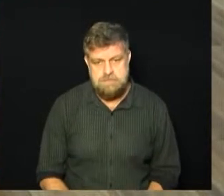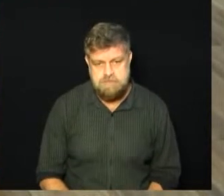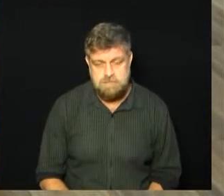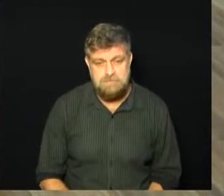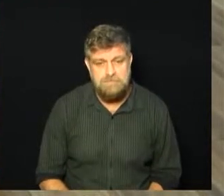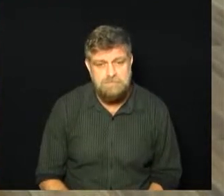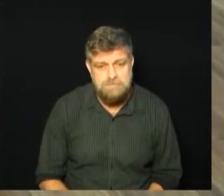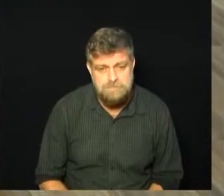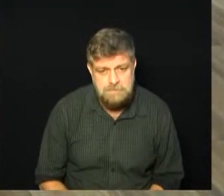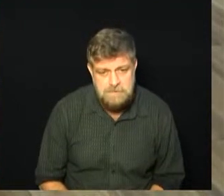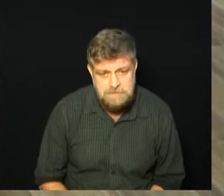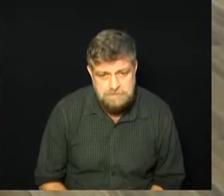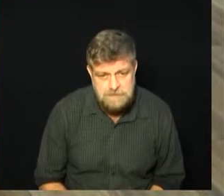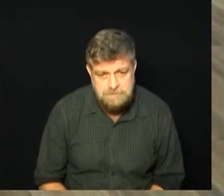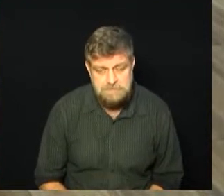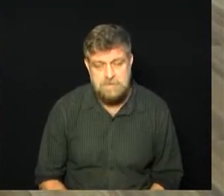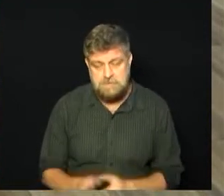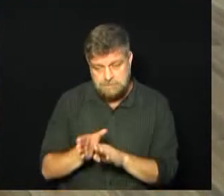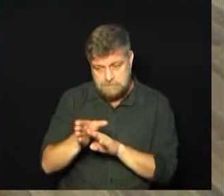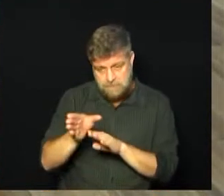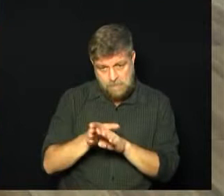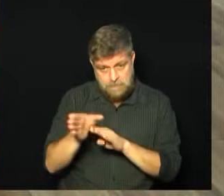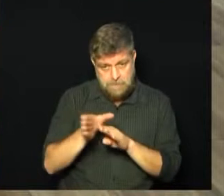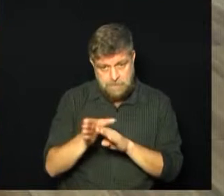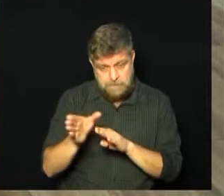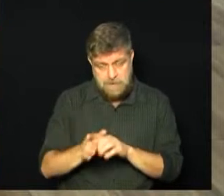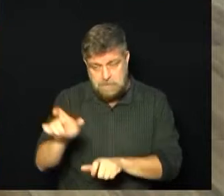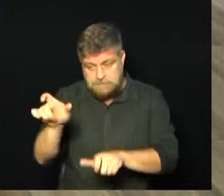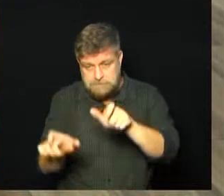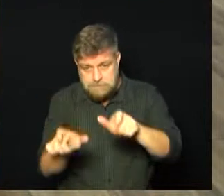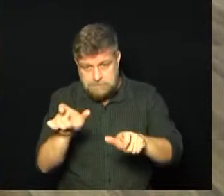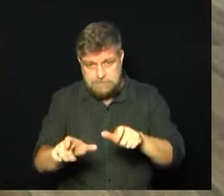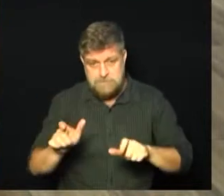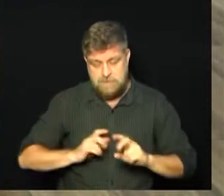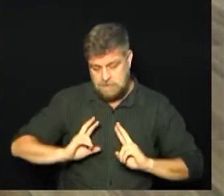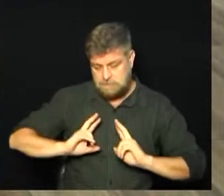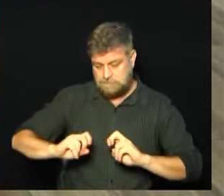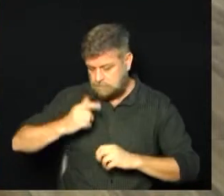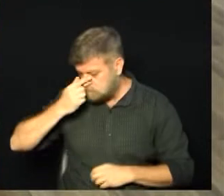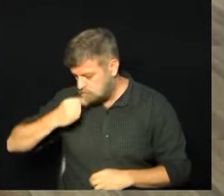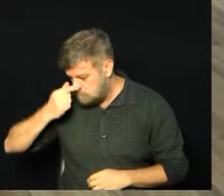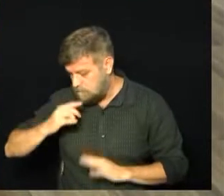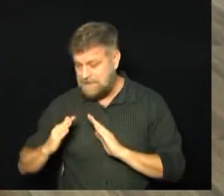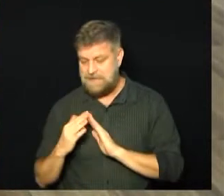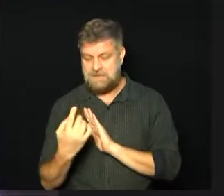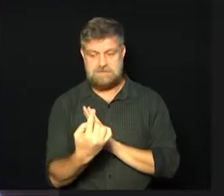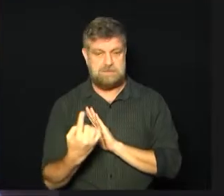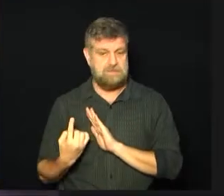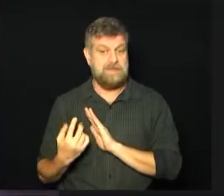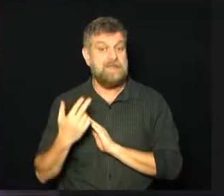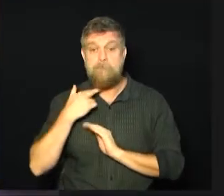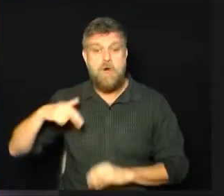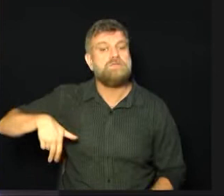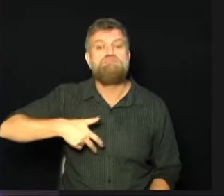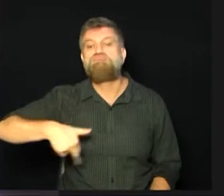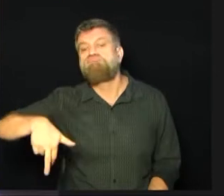Veja, a recomendação de as pessoas que tiverem com quadros gripais de ficar em casa, não é nem de saírem,